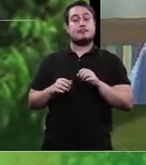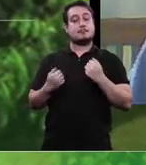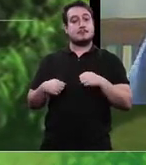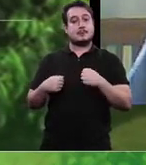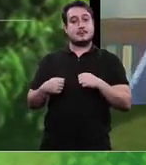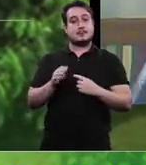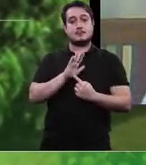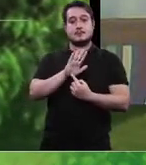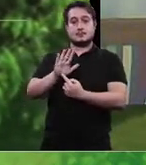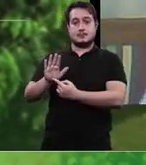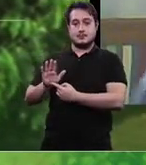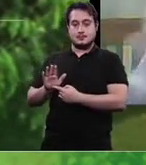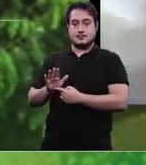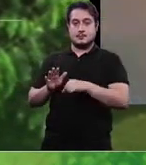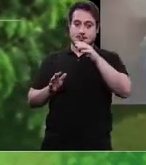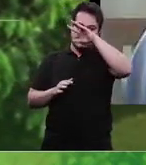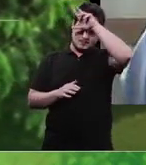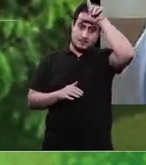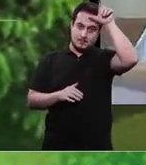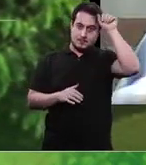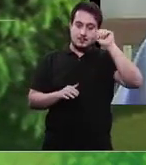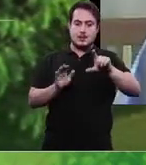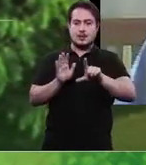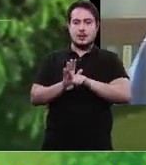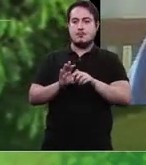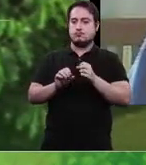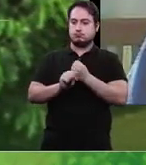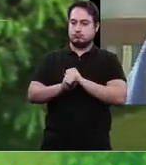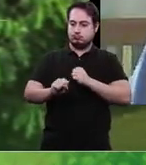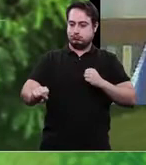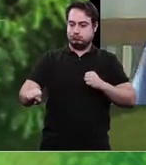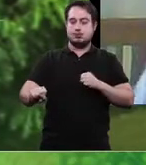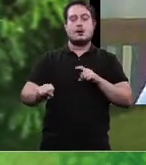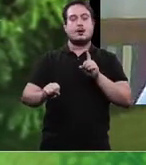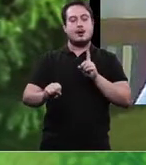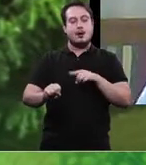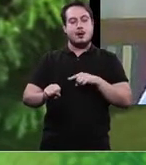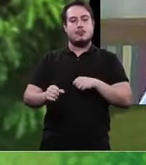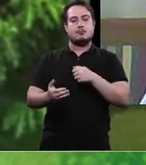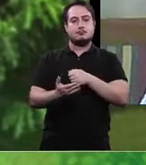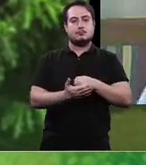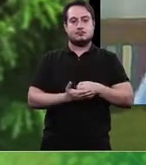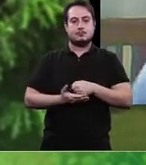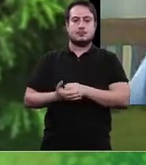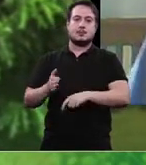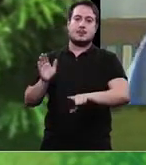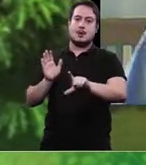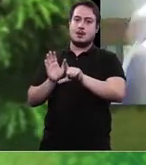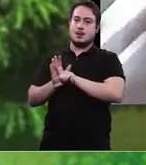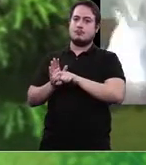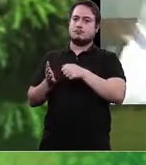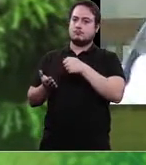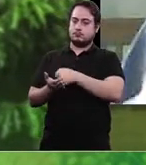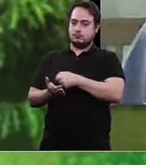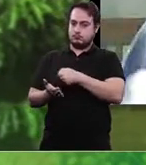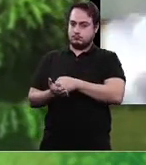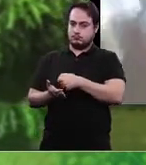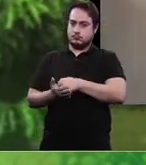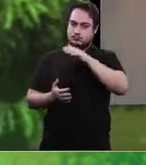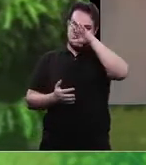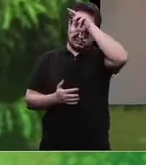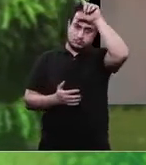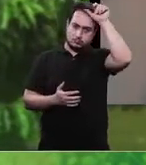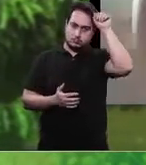precisa mostrar que a Amazônia Legal ela é muito maior que isso, a Amazônia Legal ela exige ter uma legislação muito rígida, a Amazônia Legal